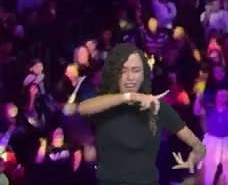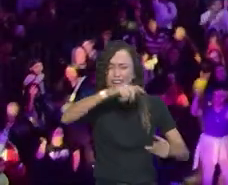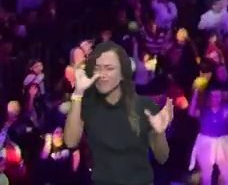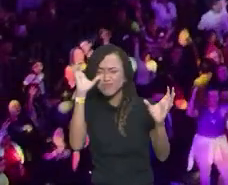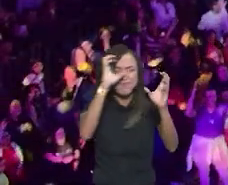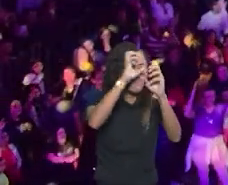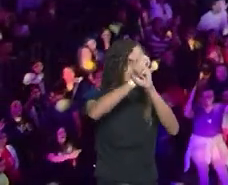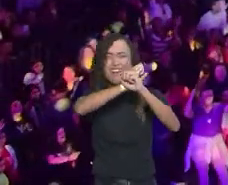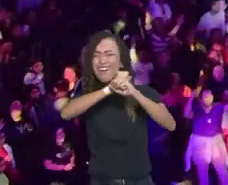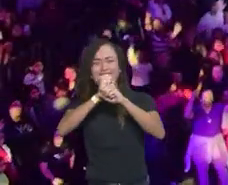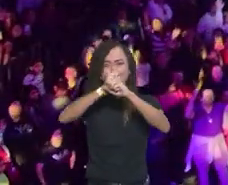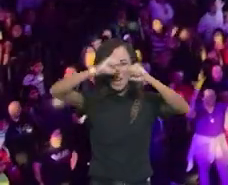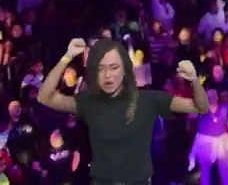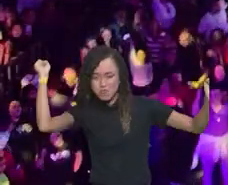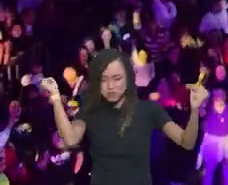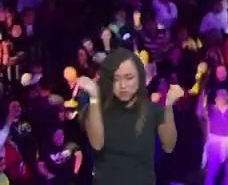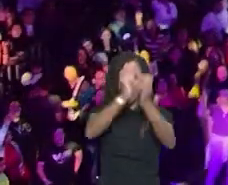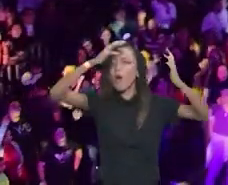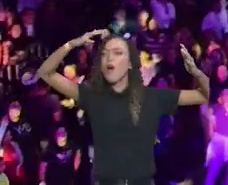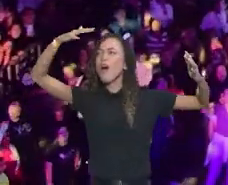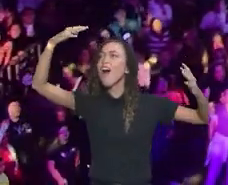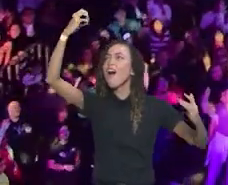como amigo